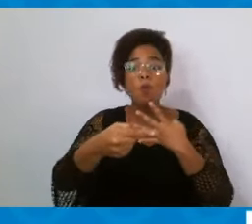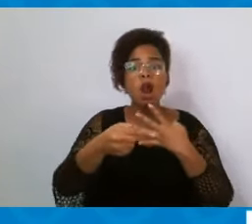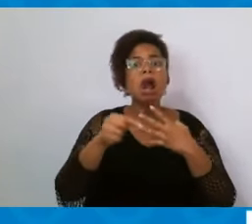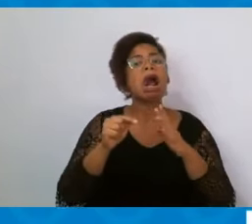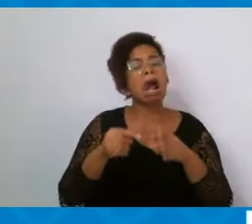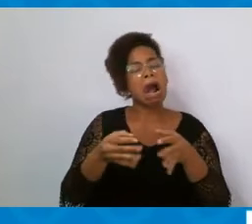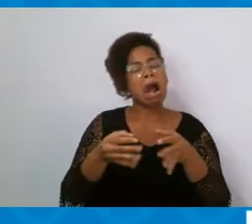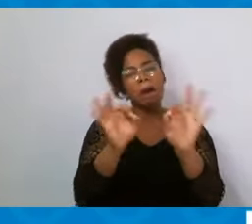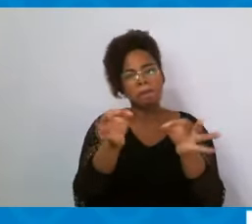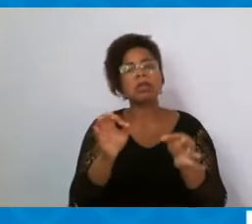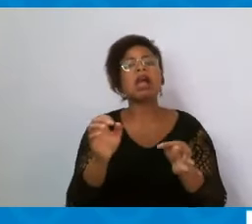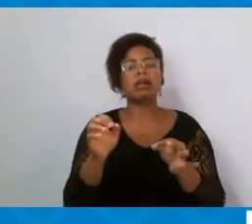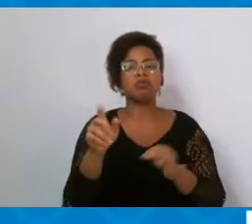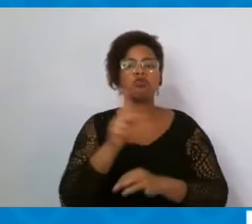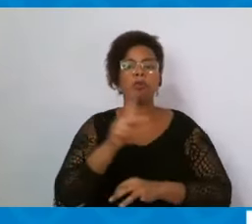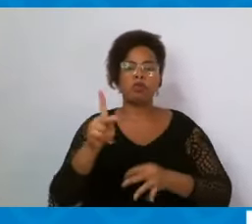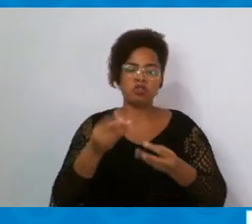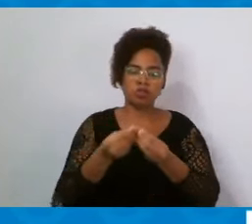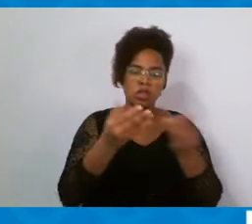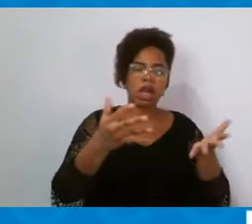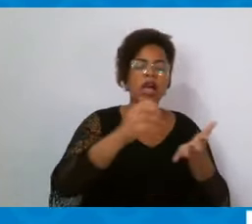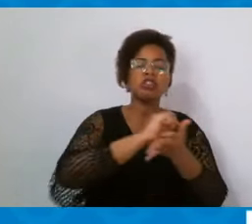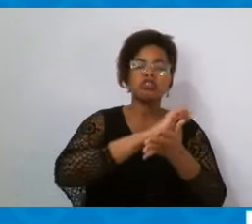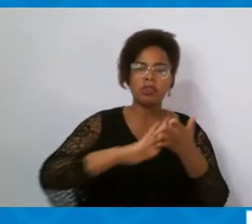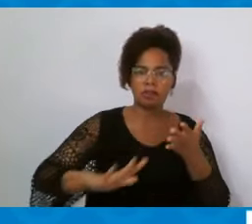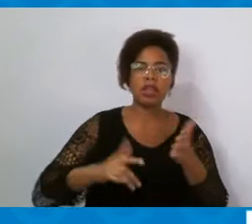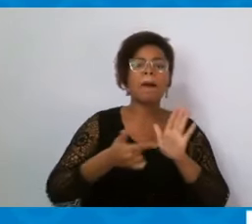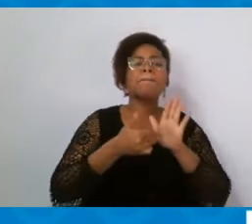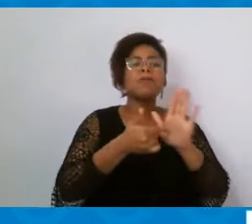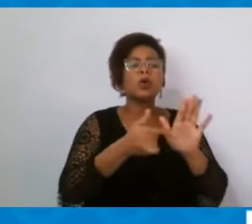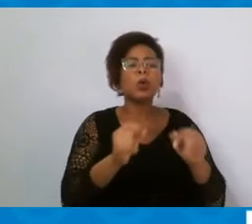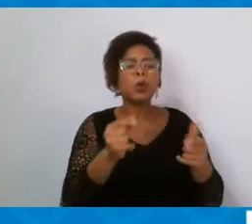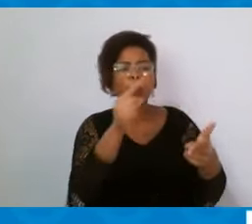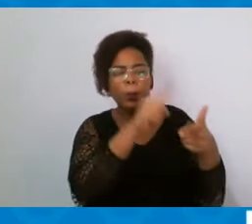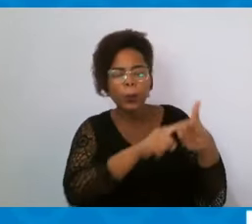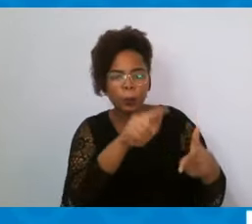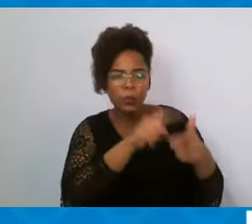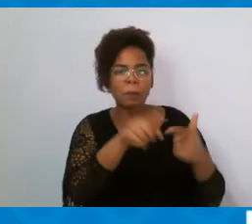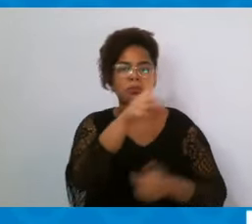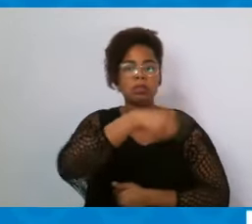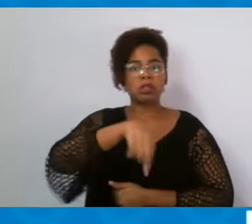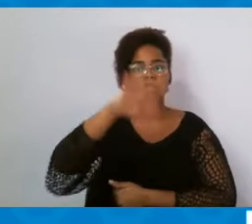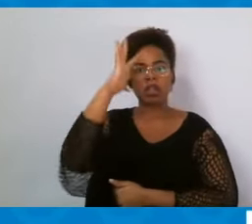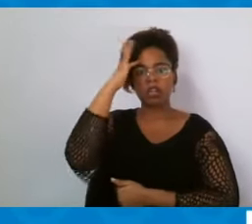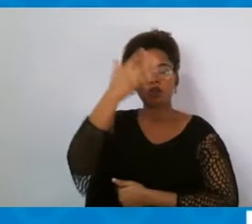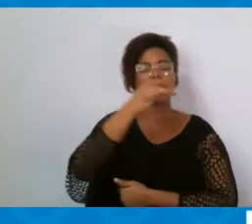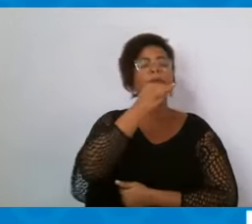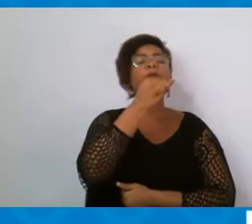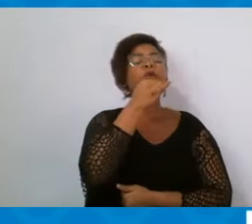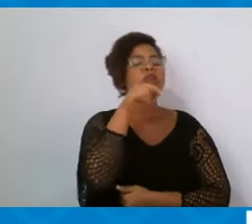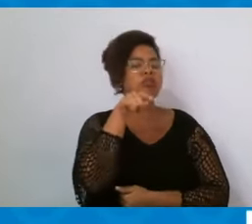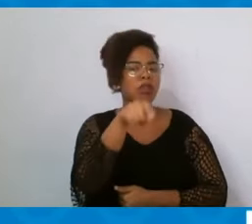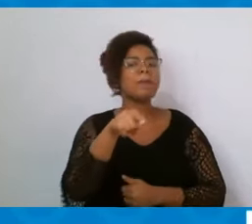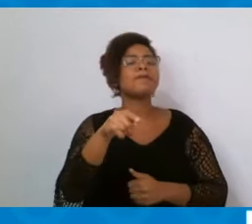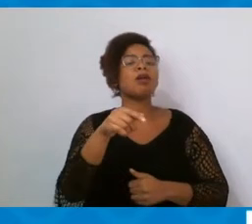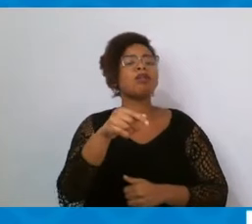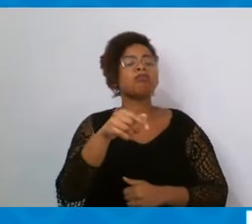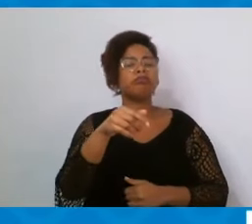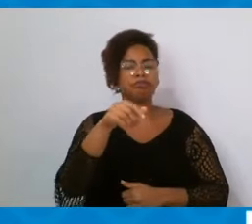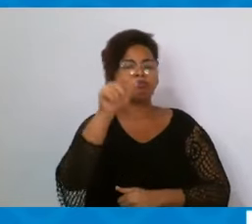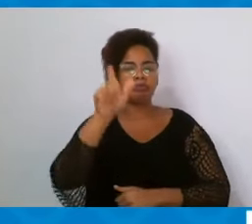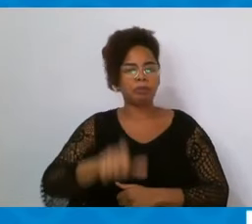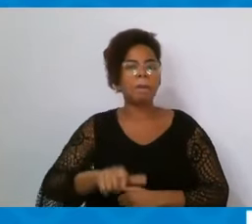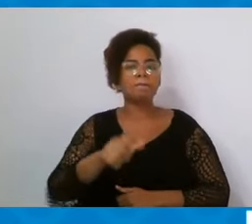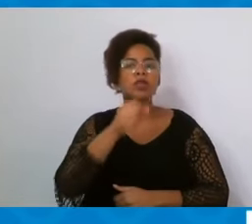é o problema? Idosos caem muito frequentemente nas suas casas e têm dificuldade de se levantar. Isso é